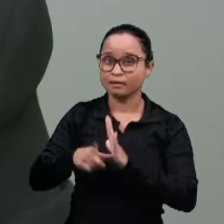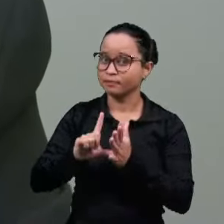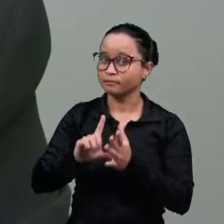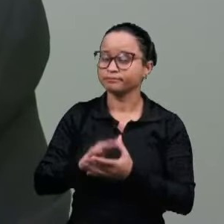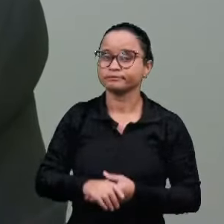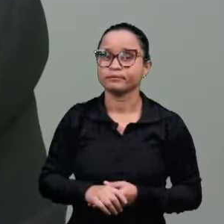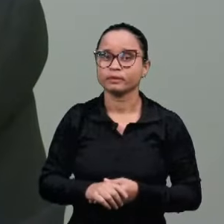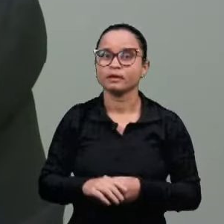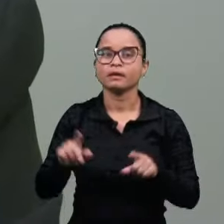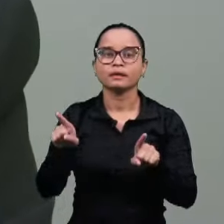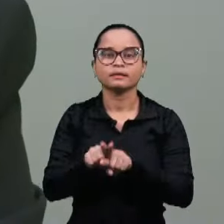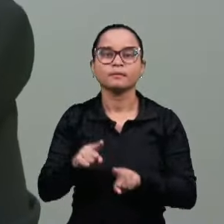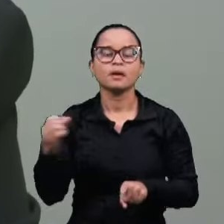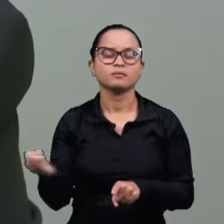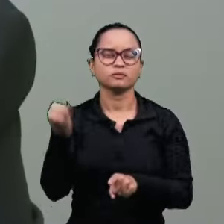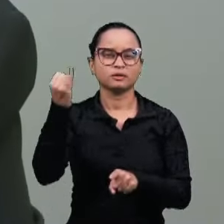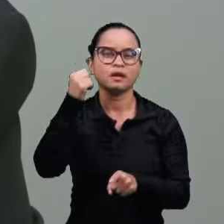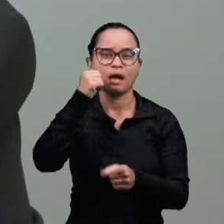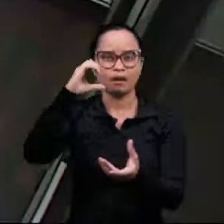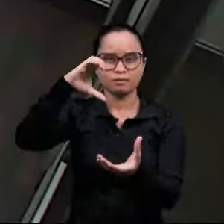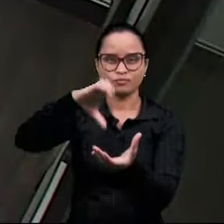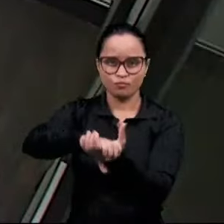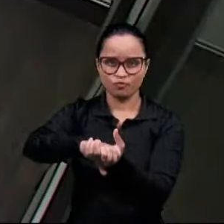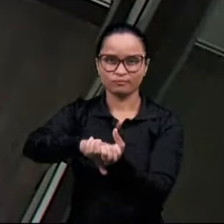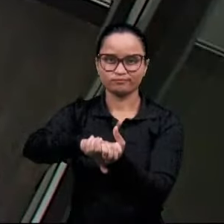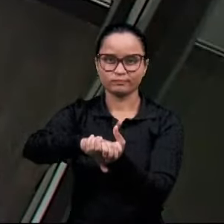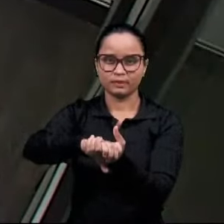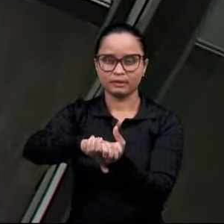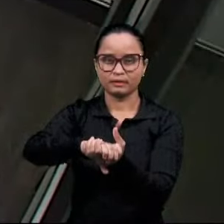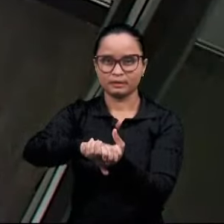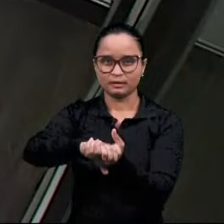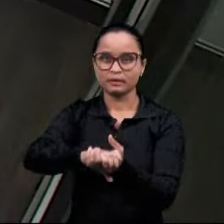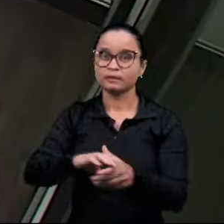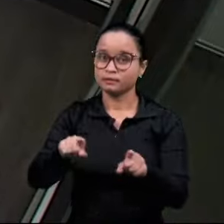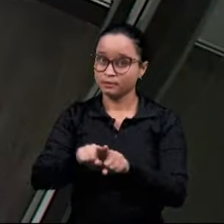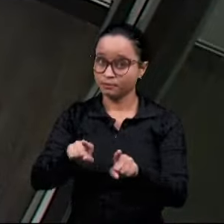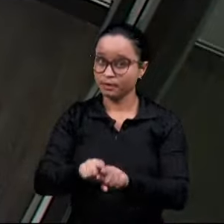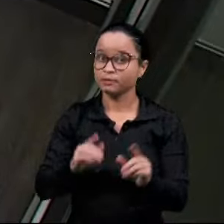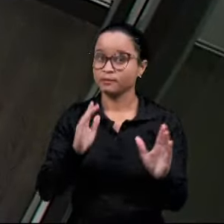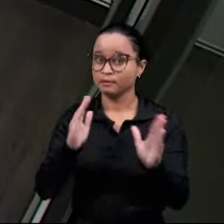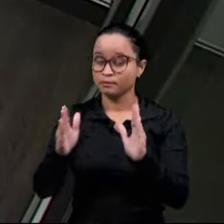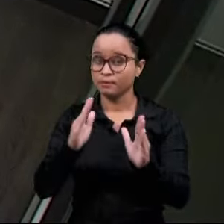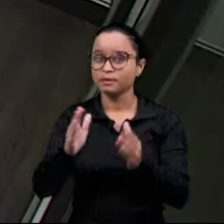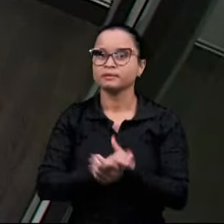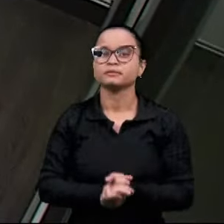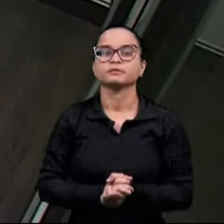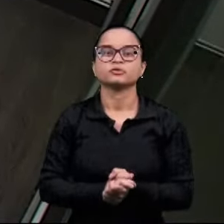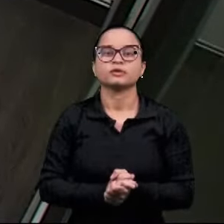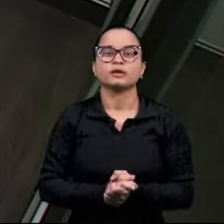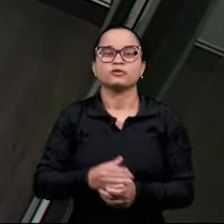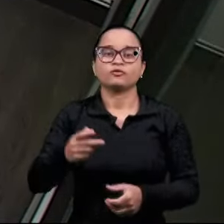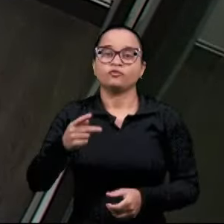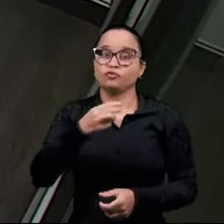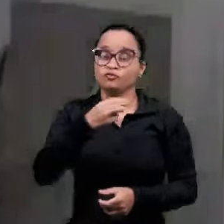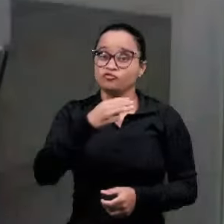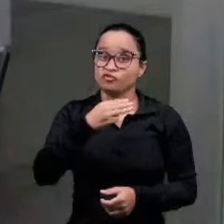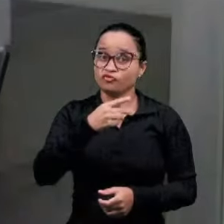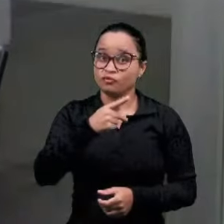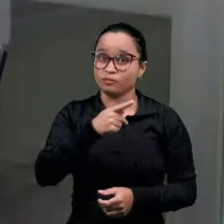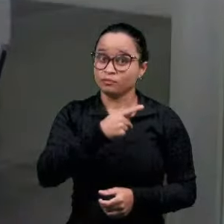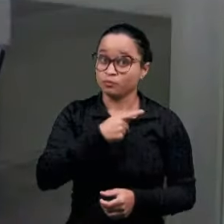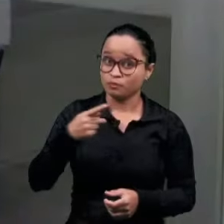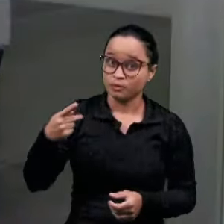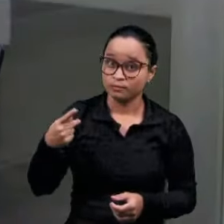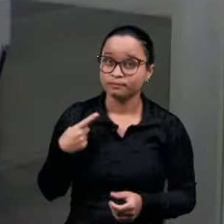também a esposa no ministério, né? Bom, se eu começar a falar da minha esposa, né? Eu sou cúmplice, né?